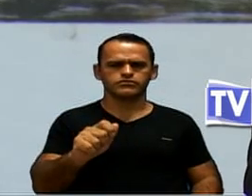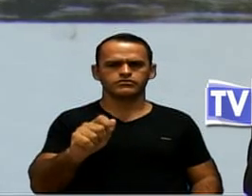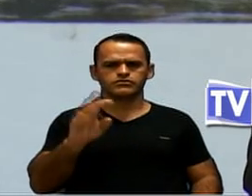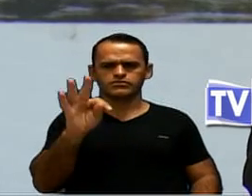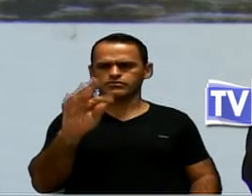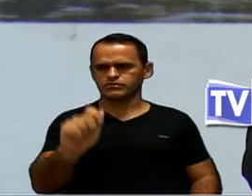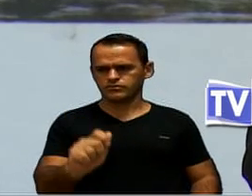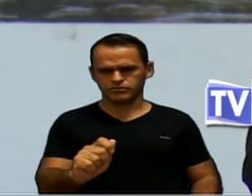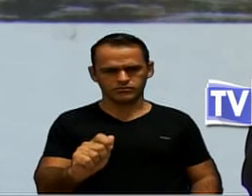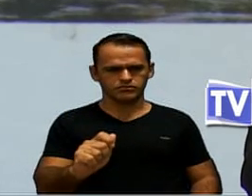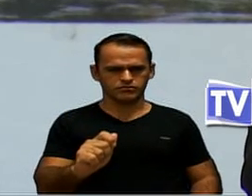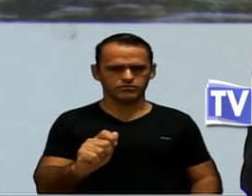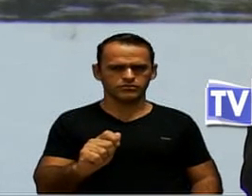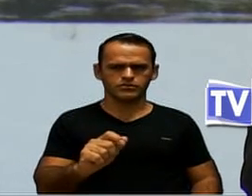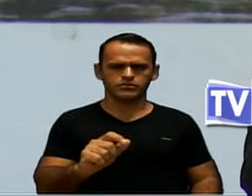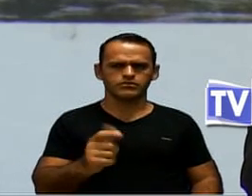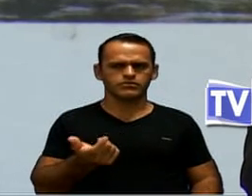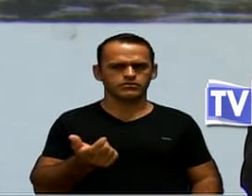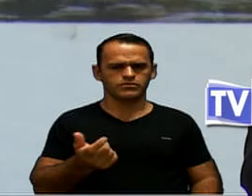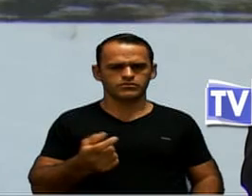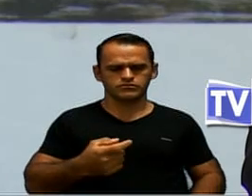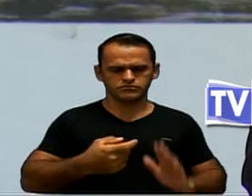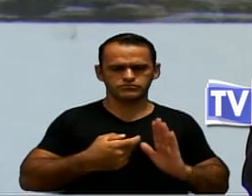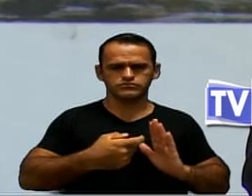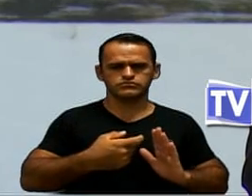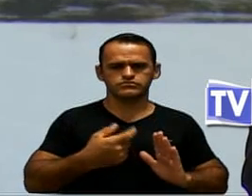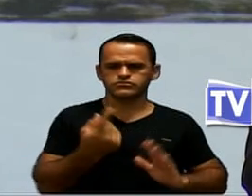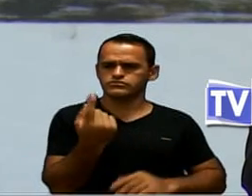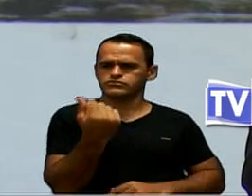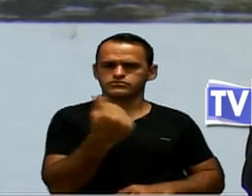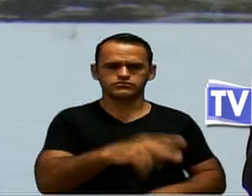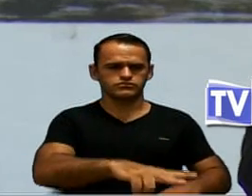NDB são a mesma taxa e